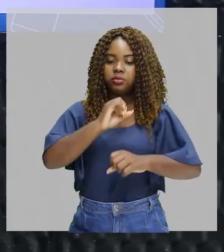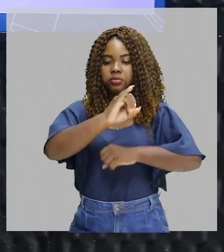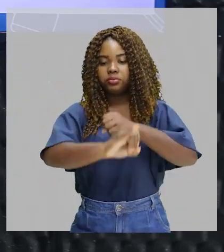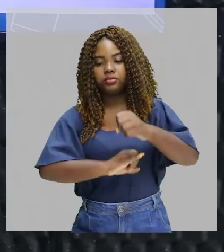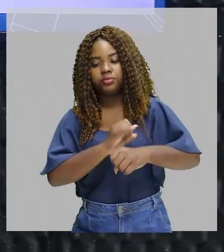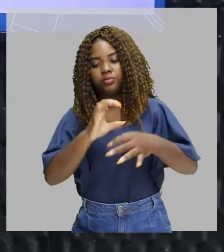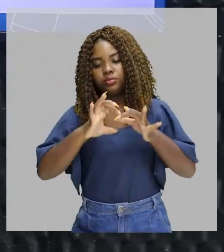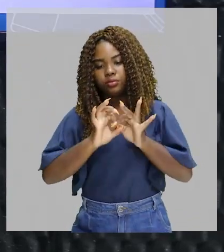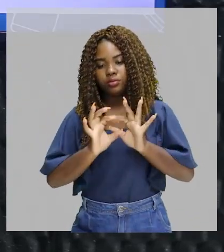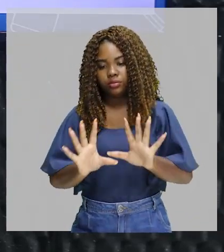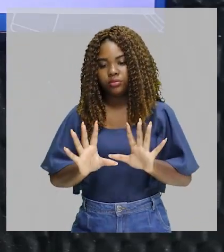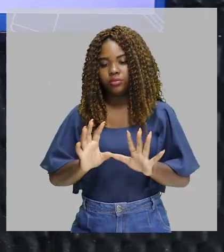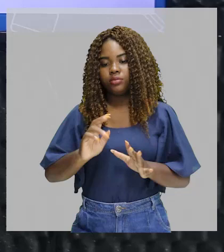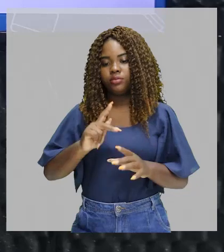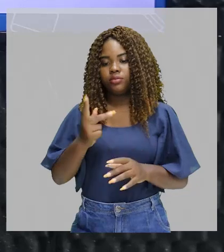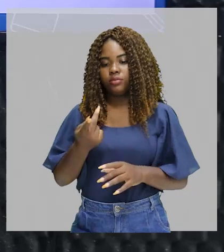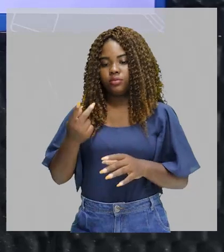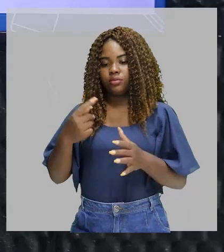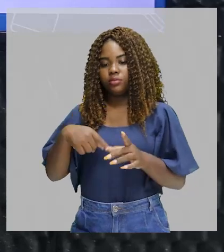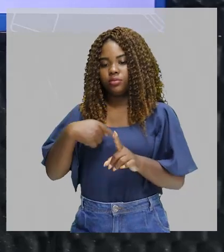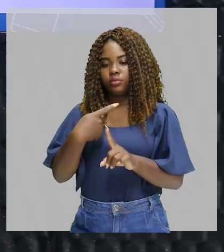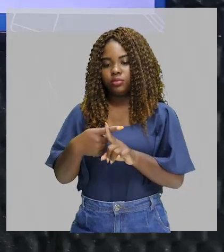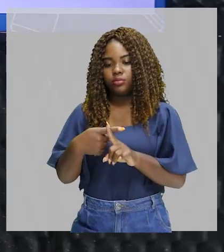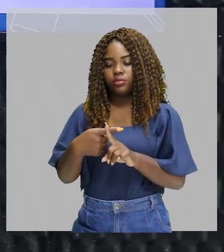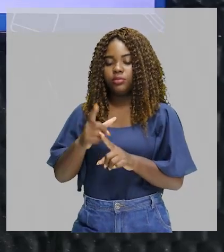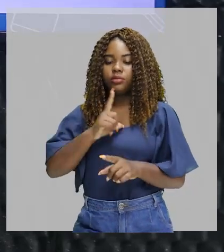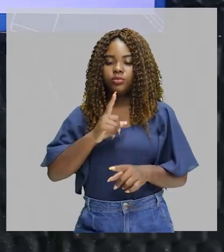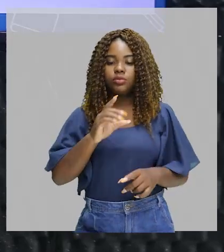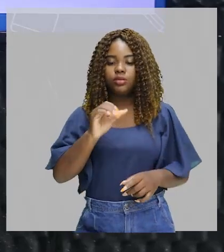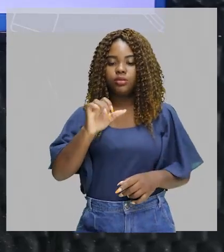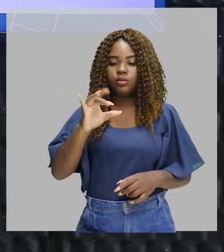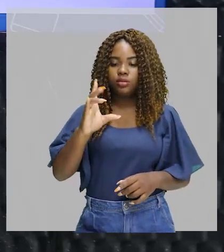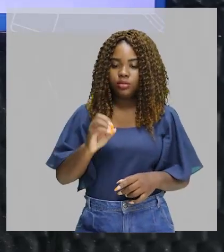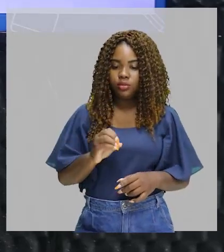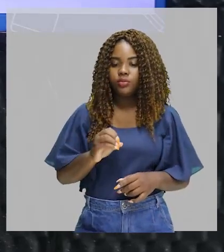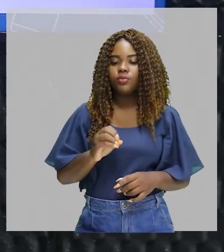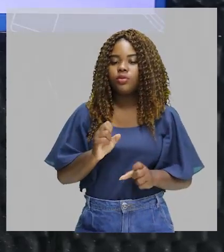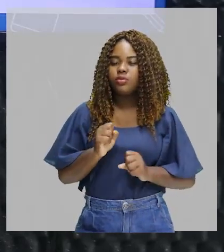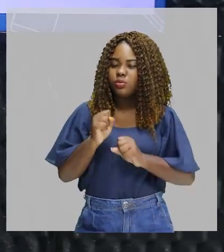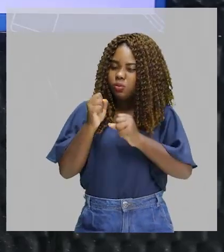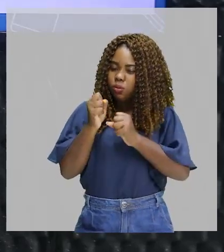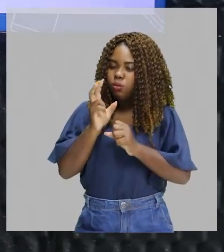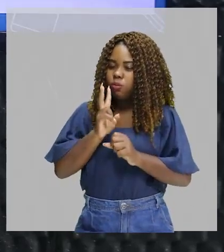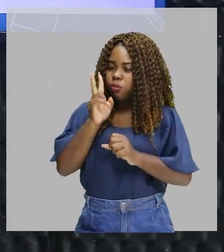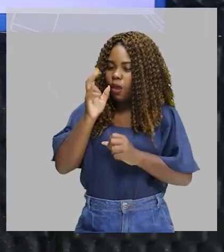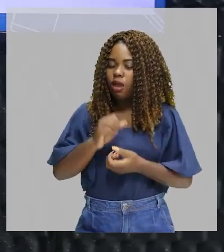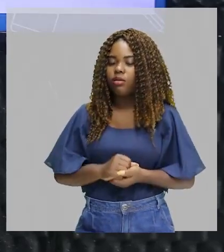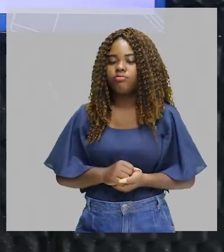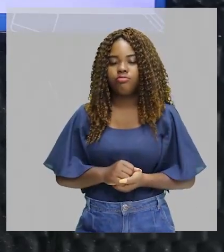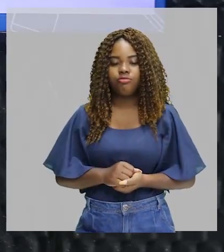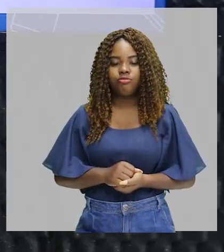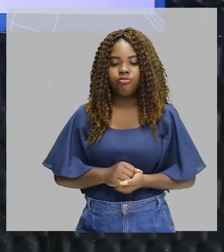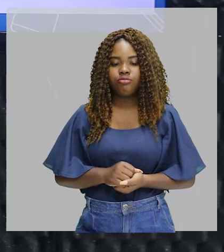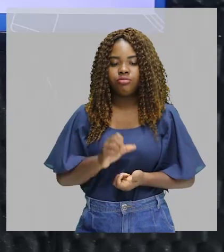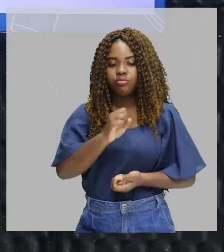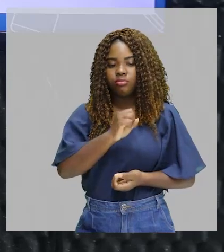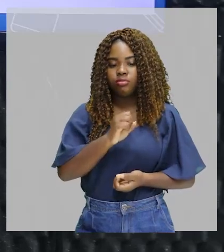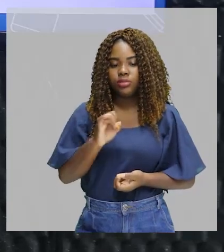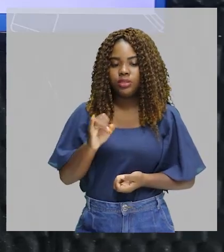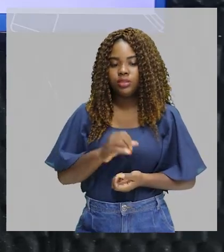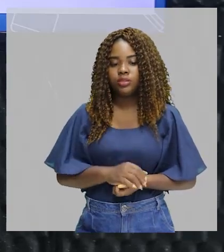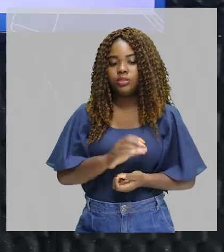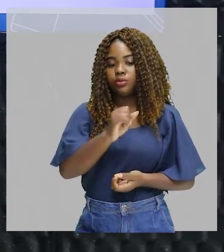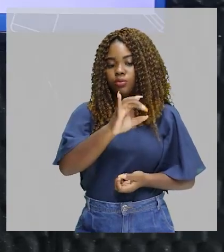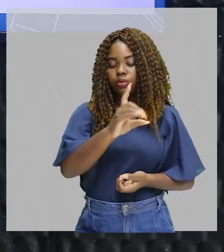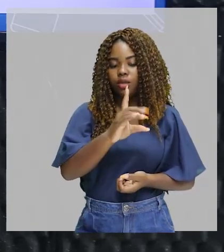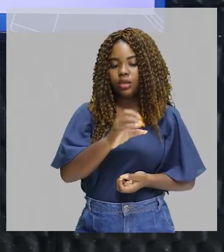ionização, liberando o H+. Então eu tenho um ácido forte. Se um ácido apresenta um grau de